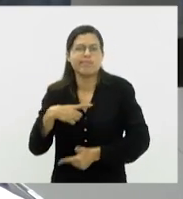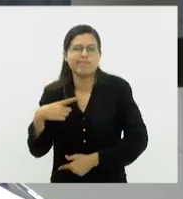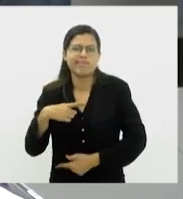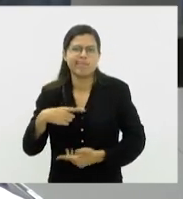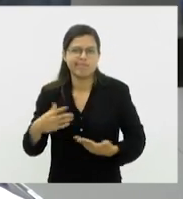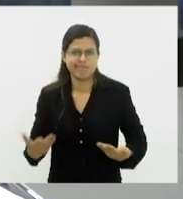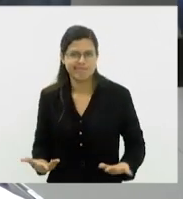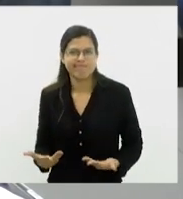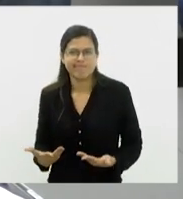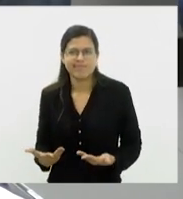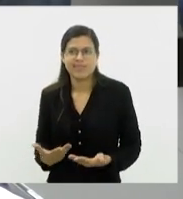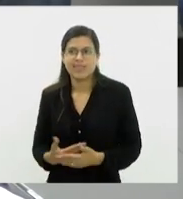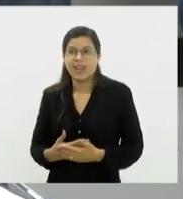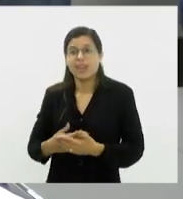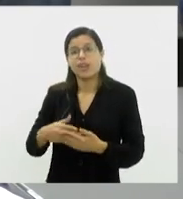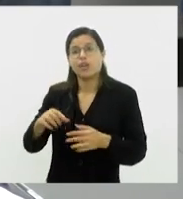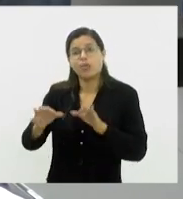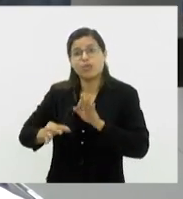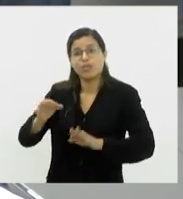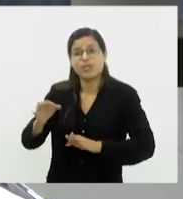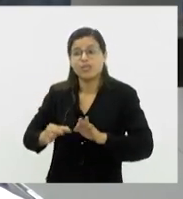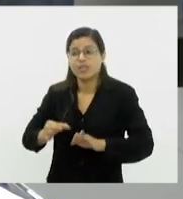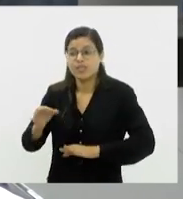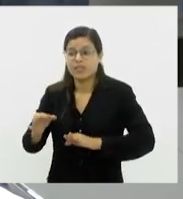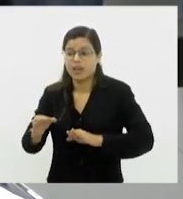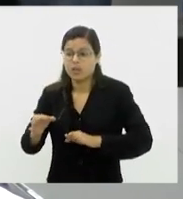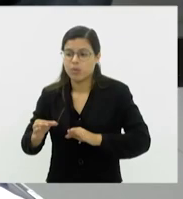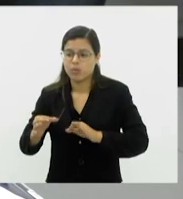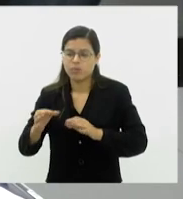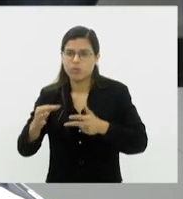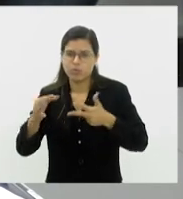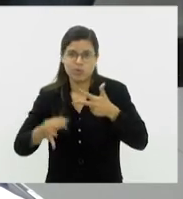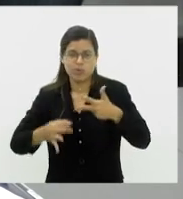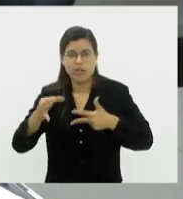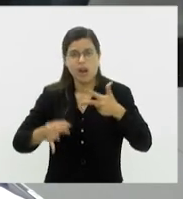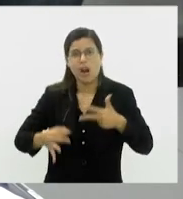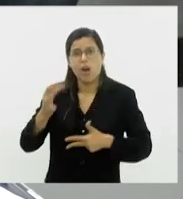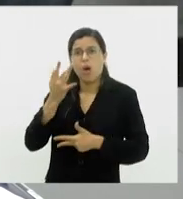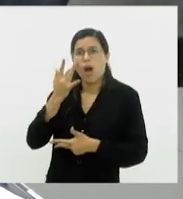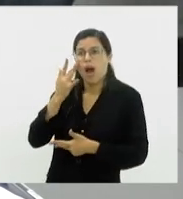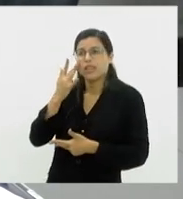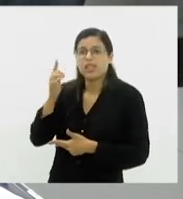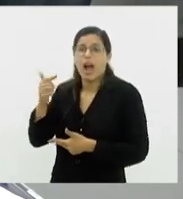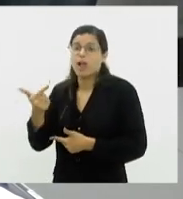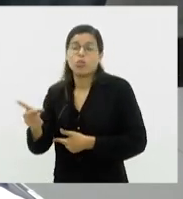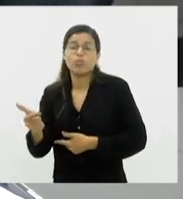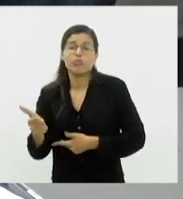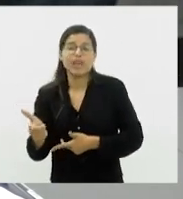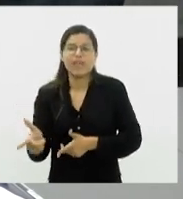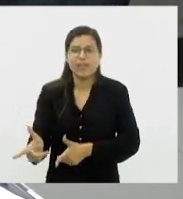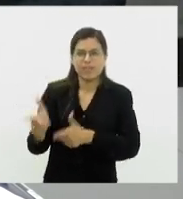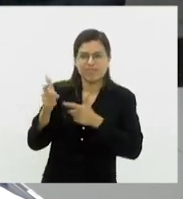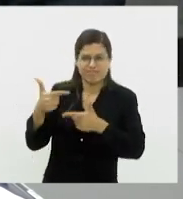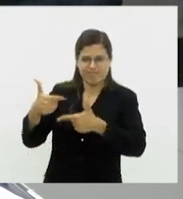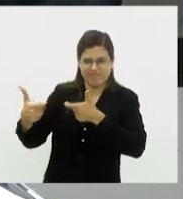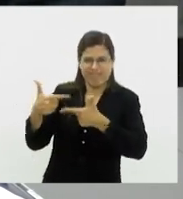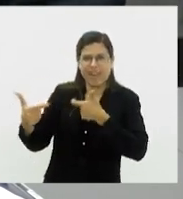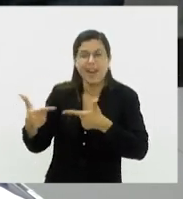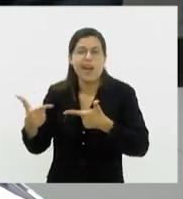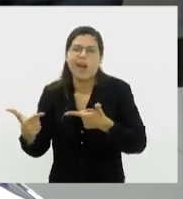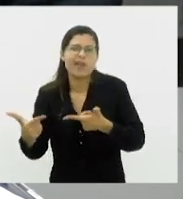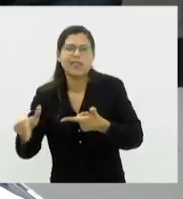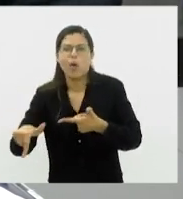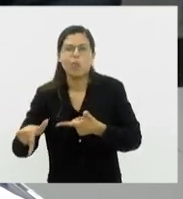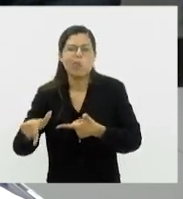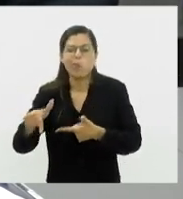disrio acha por não ter uma troca de tiro ESSEA infelizmente não é ameaça PR sociedade ele é o quê eu queria entend o que que esse cara é